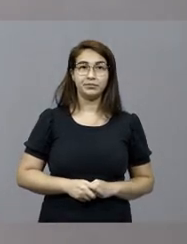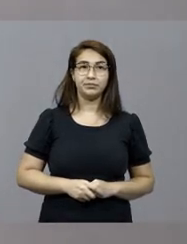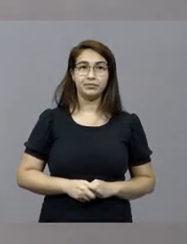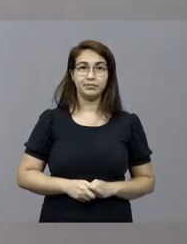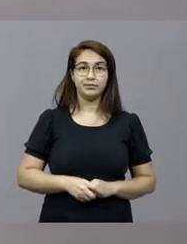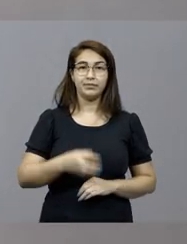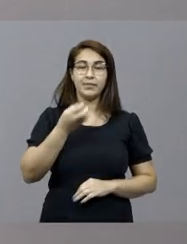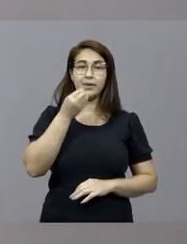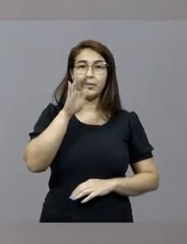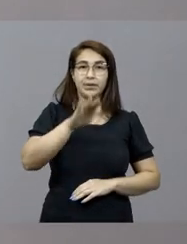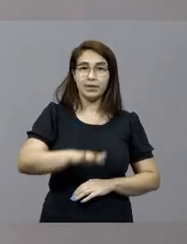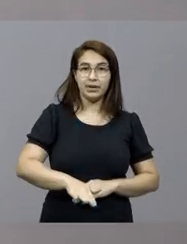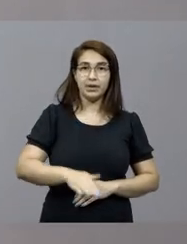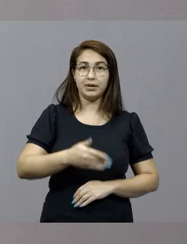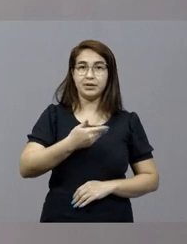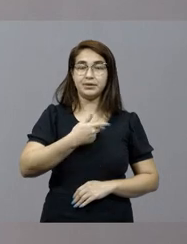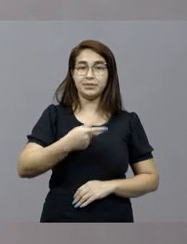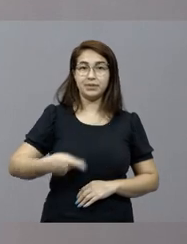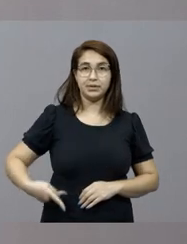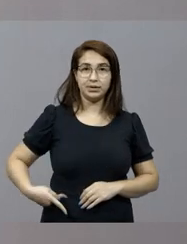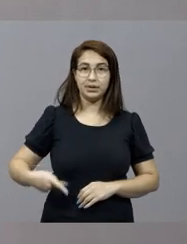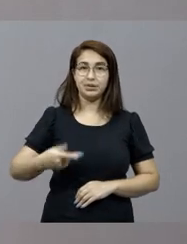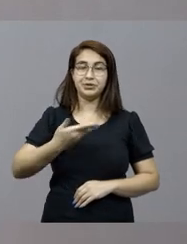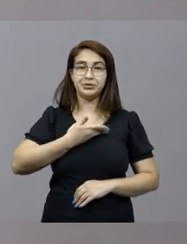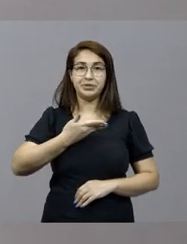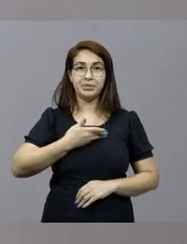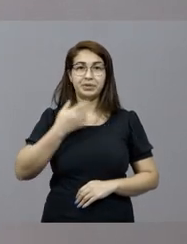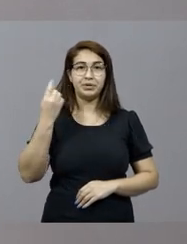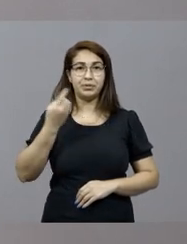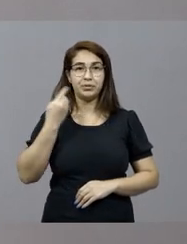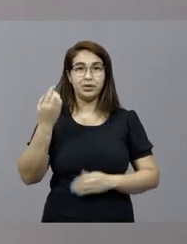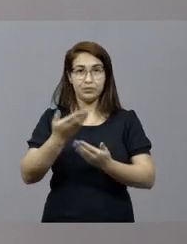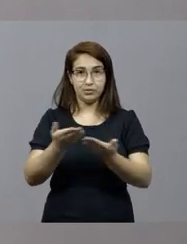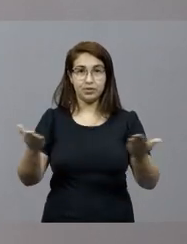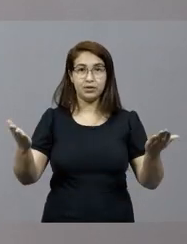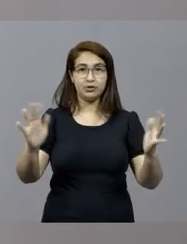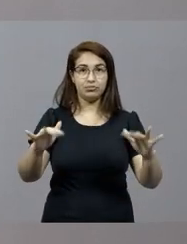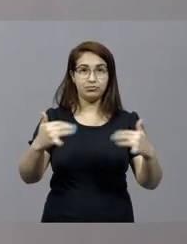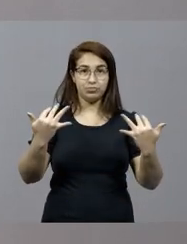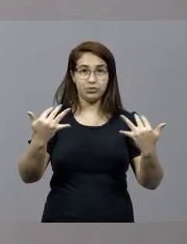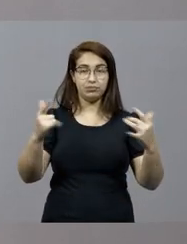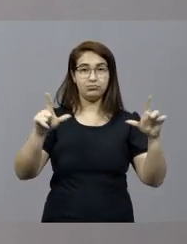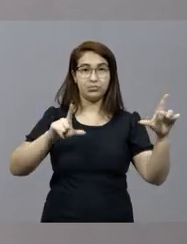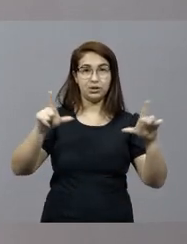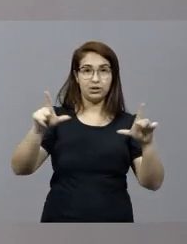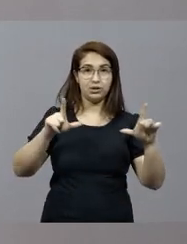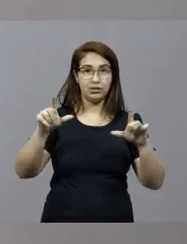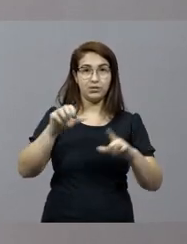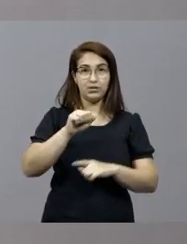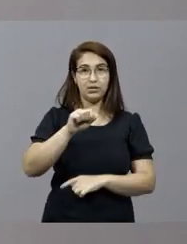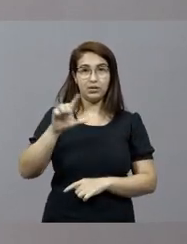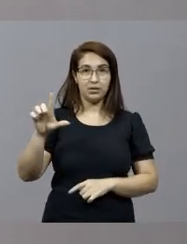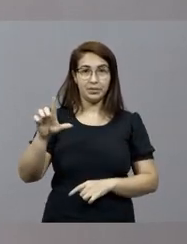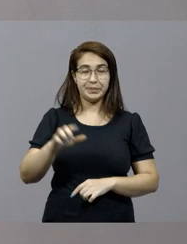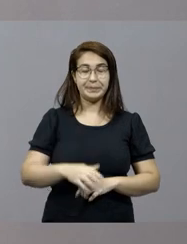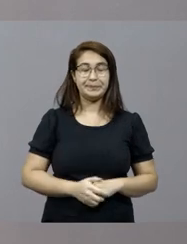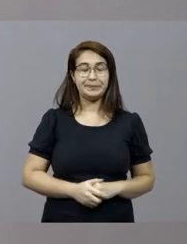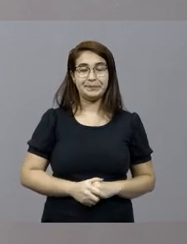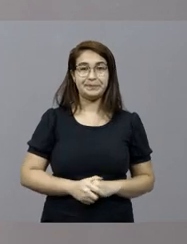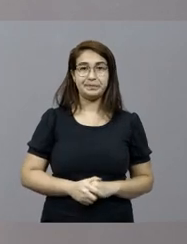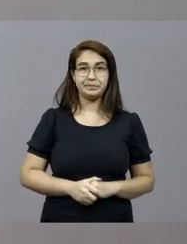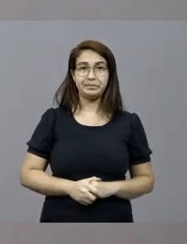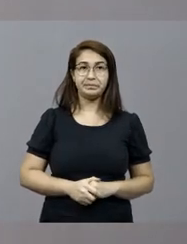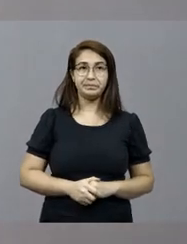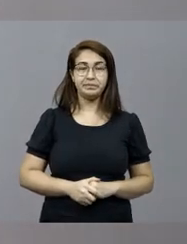Boa tarde, presidente. Boa tarde, nobres colegas, ao público de que nos assistem através da TV AU. Senhoras e